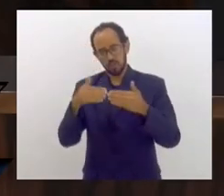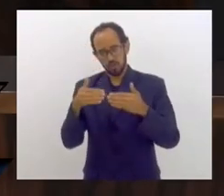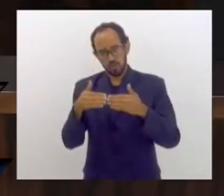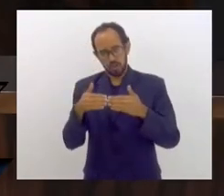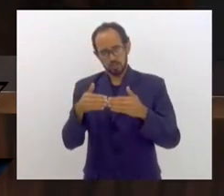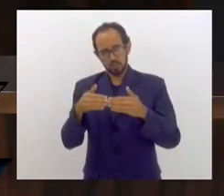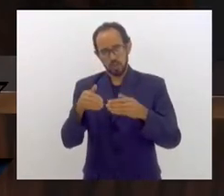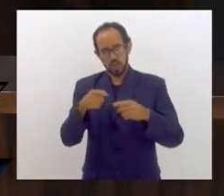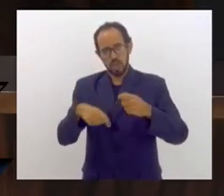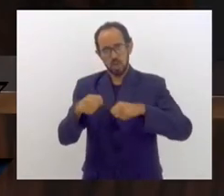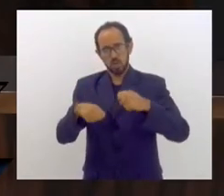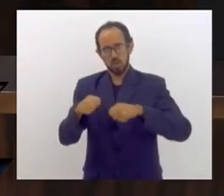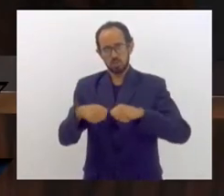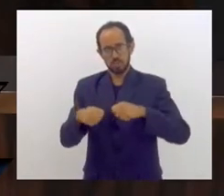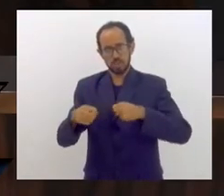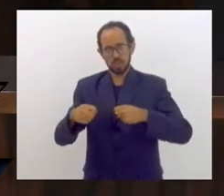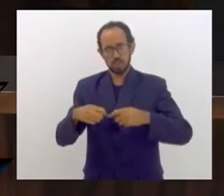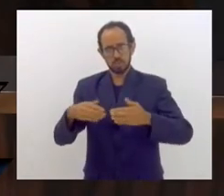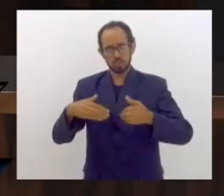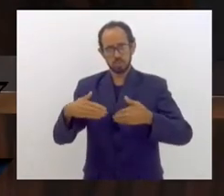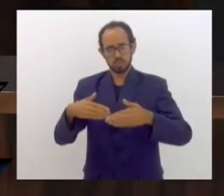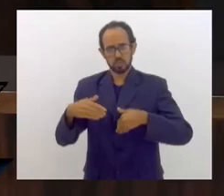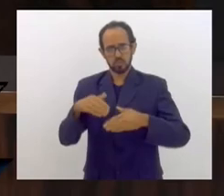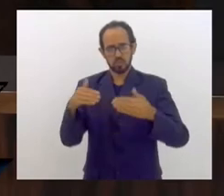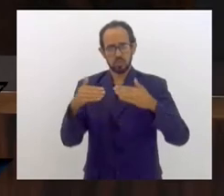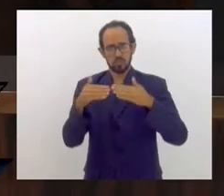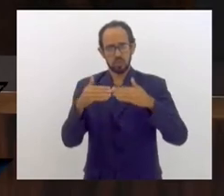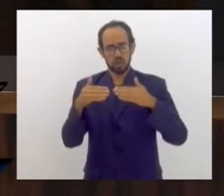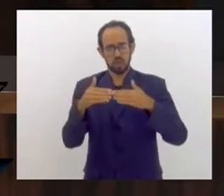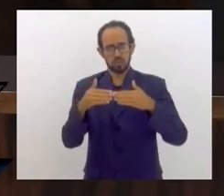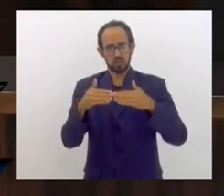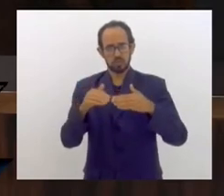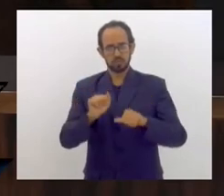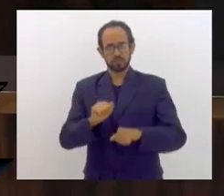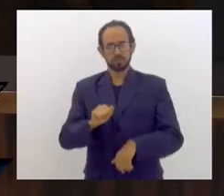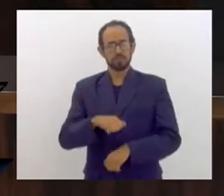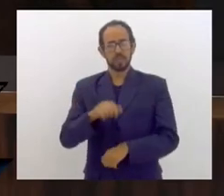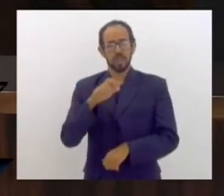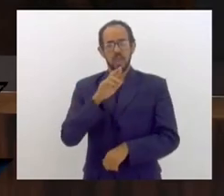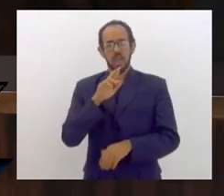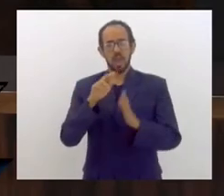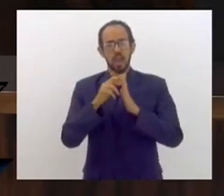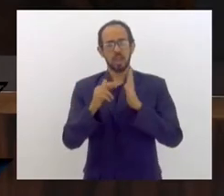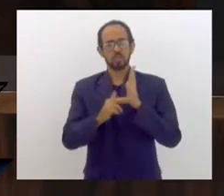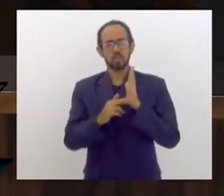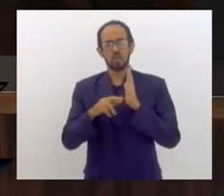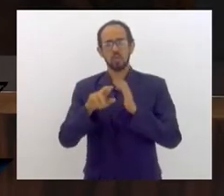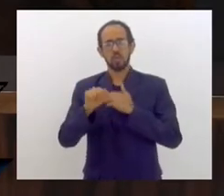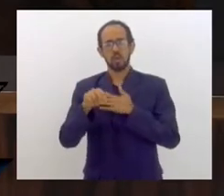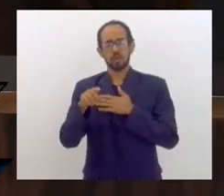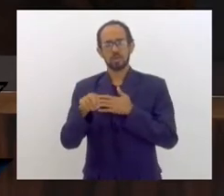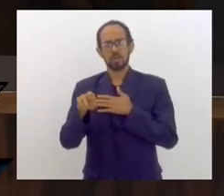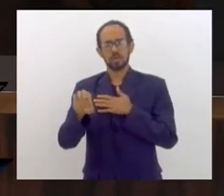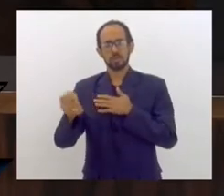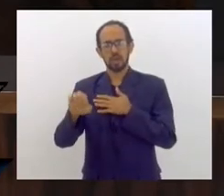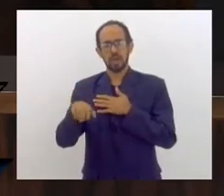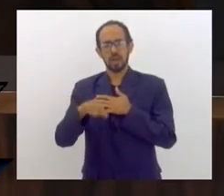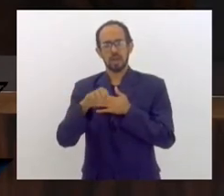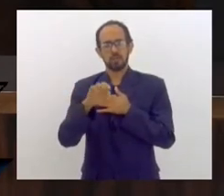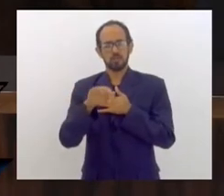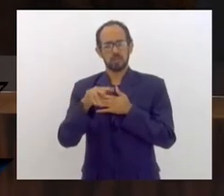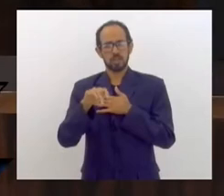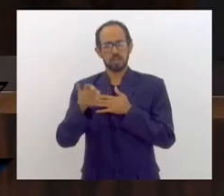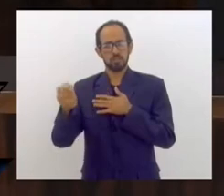Economia, Indústria e Comércio, favorável. Relator, deputado André Lazzaroni, Felipe Pobel e Alexandre